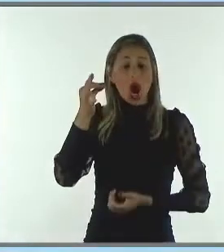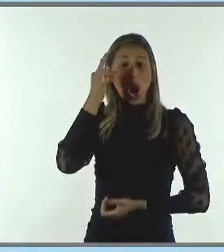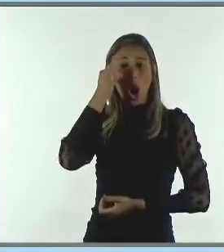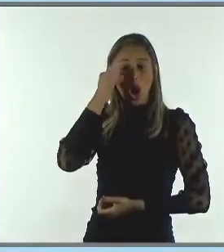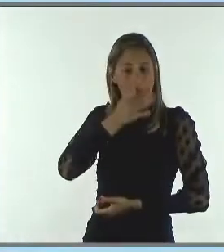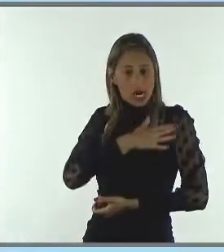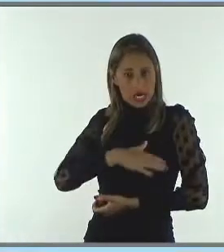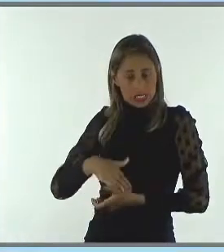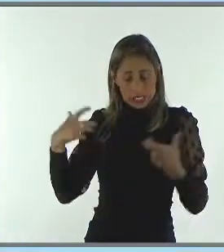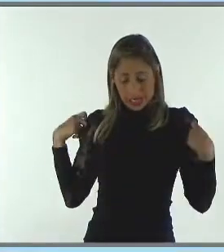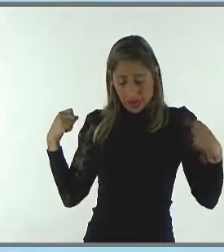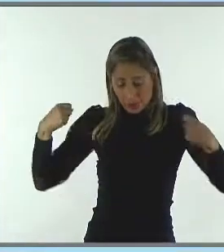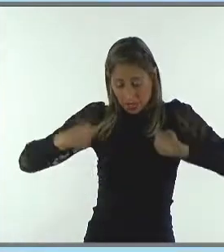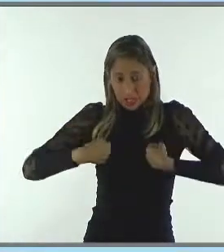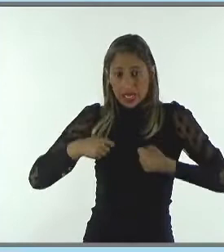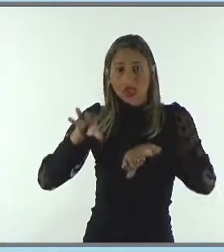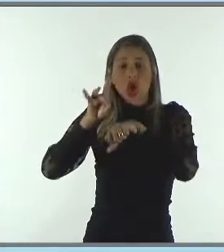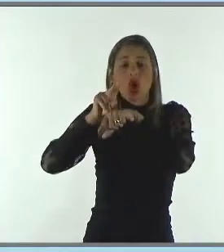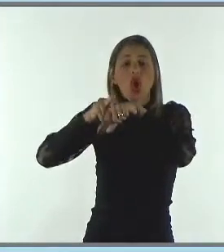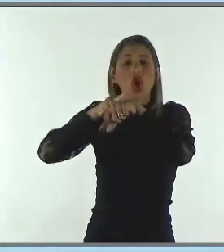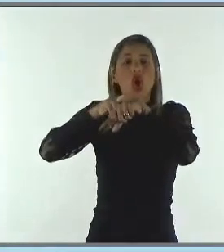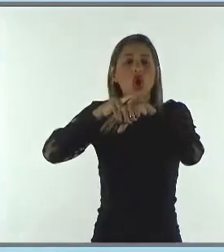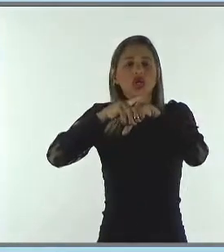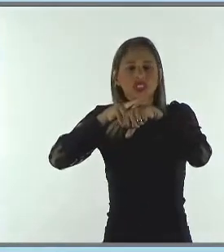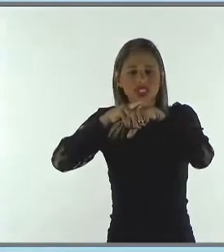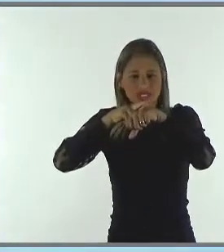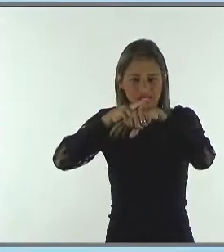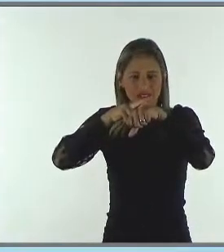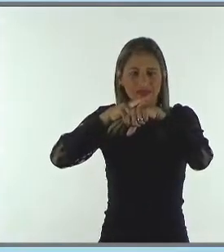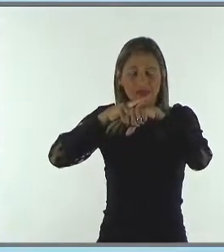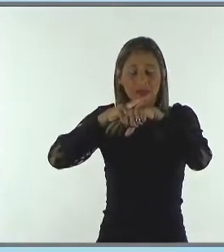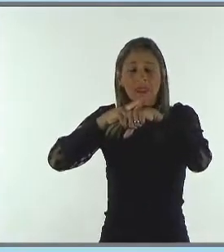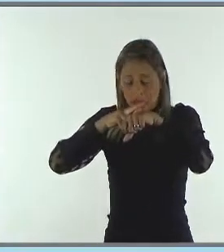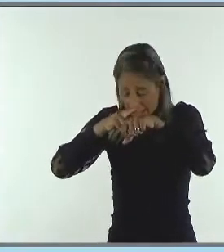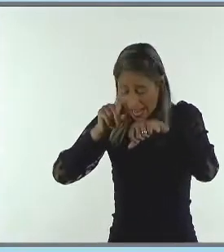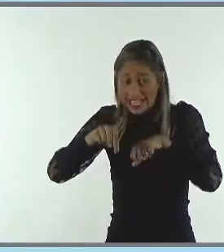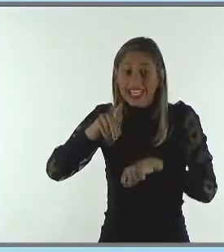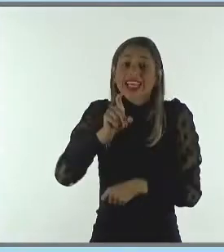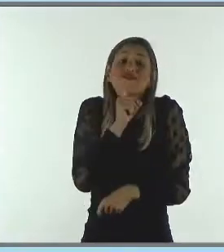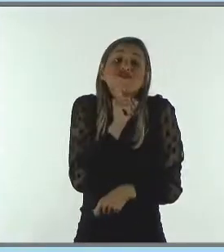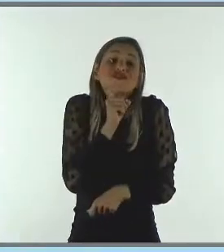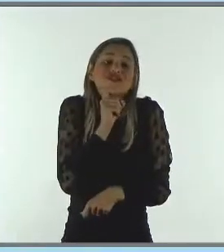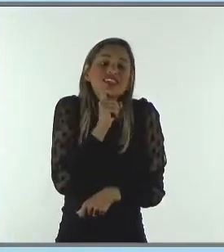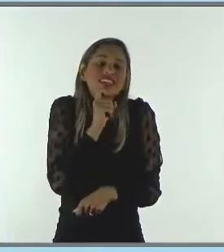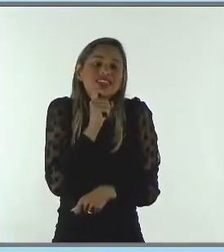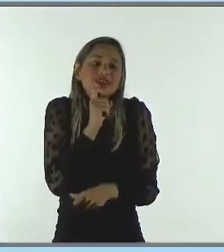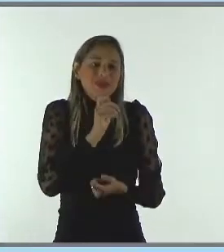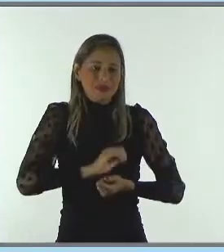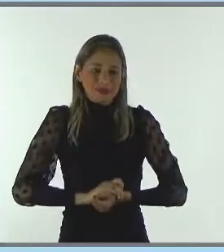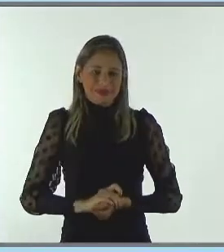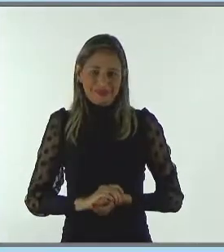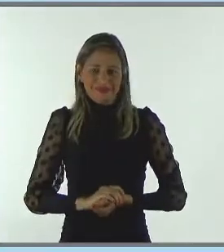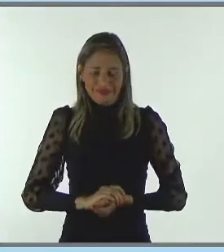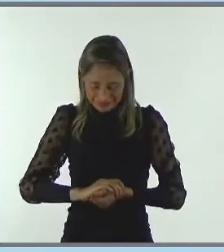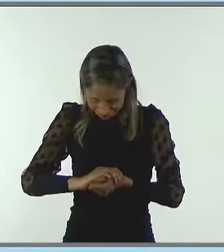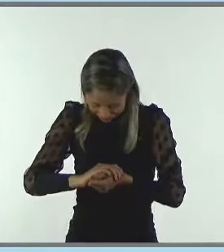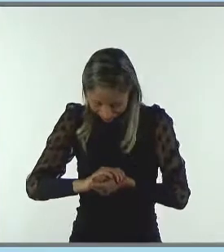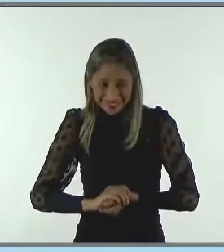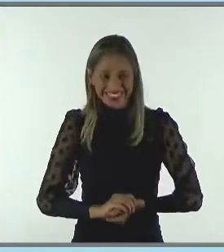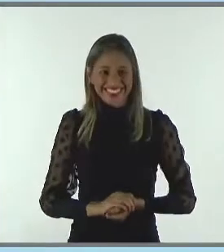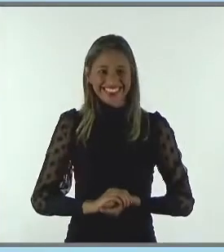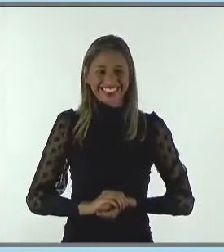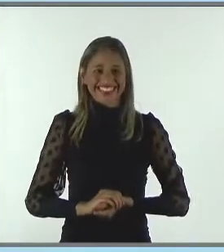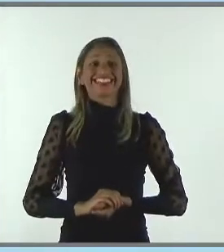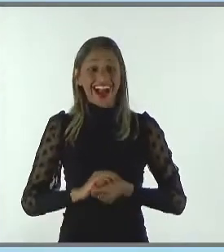e uma jaqueta roxa, porque está um pouquinho frio aqui em BH, né? Só um pouquinho.